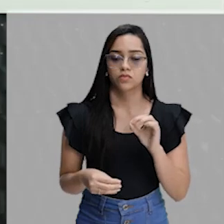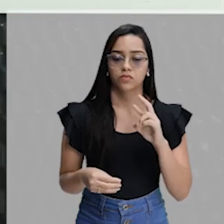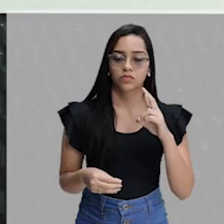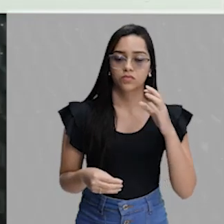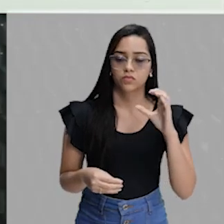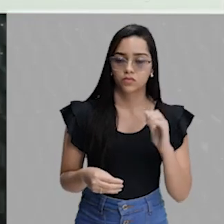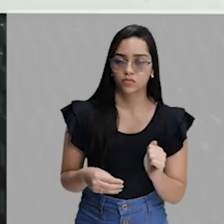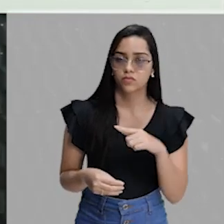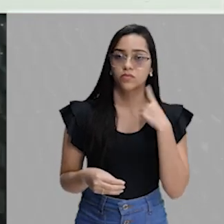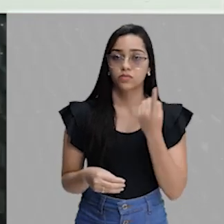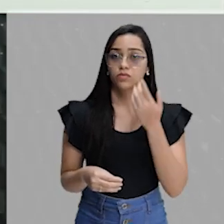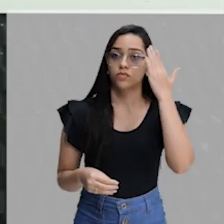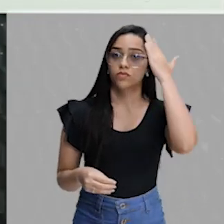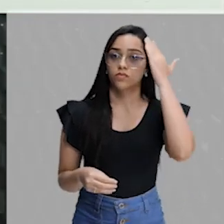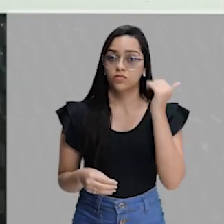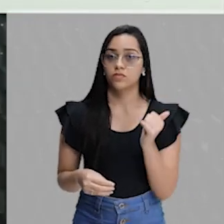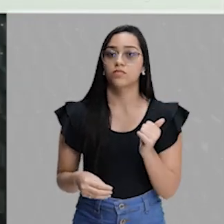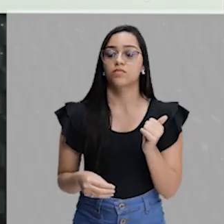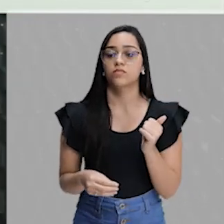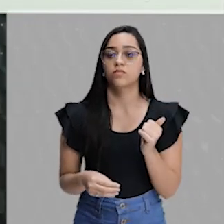exercida, nós sabemos que ele